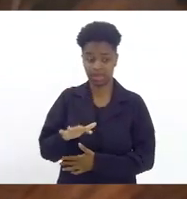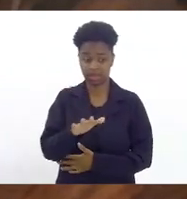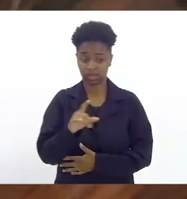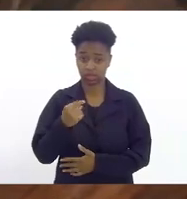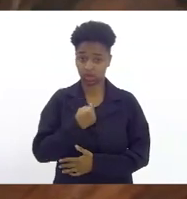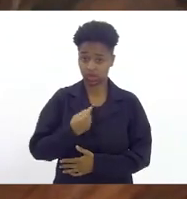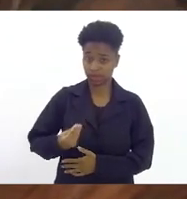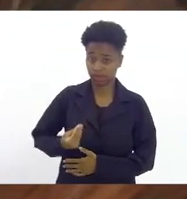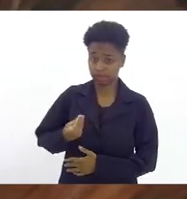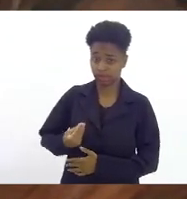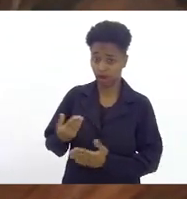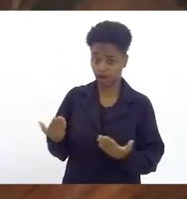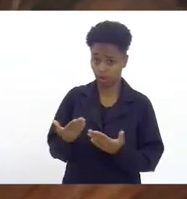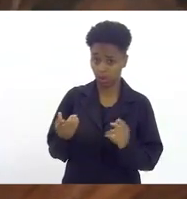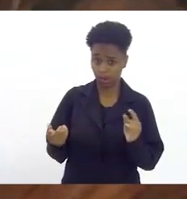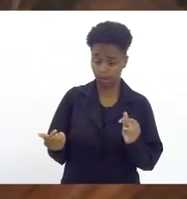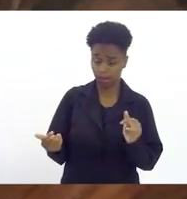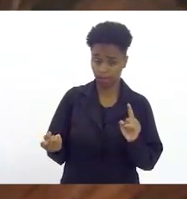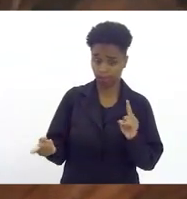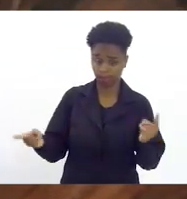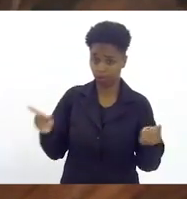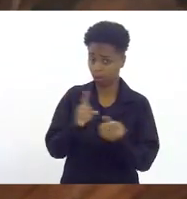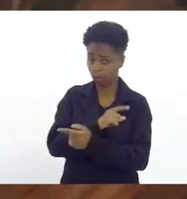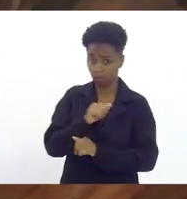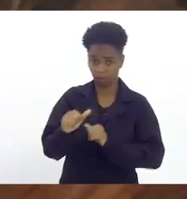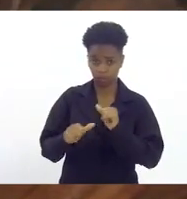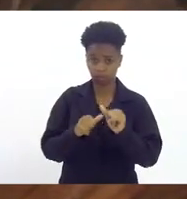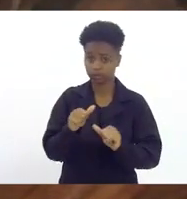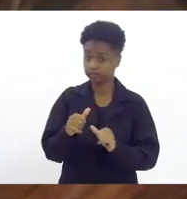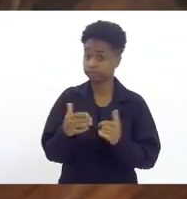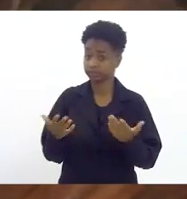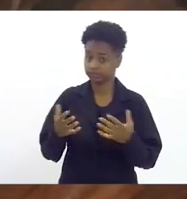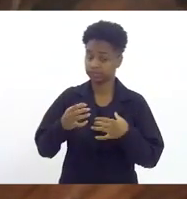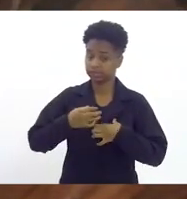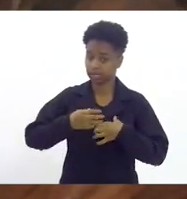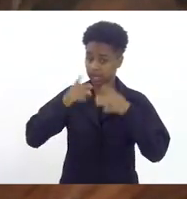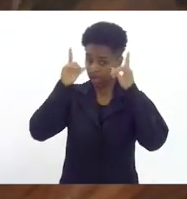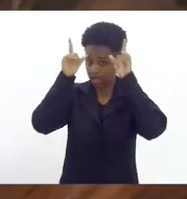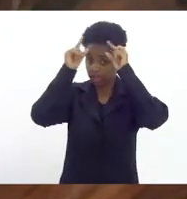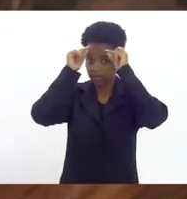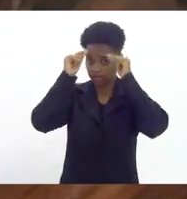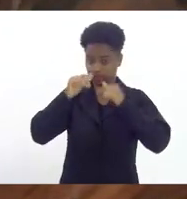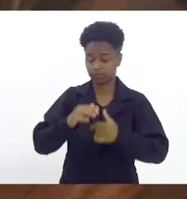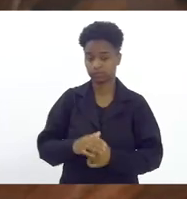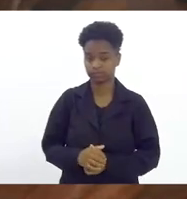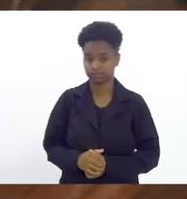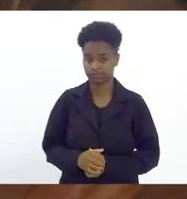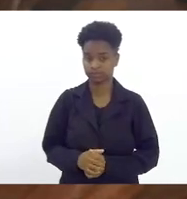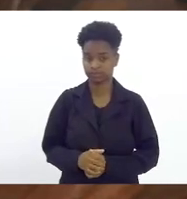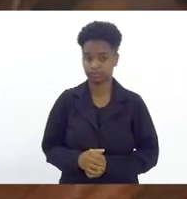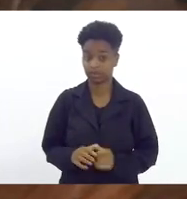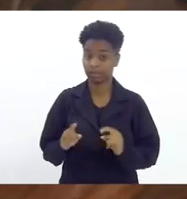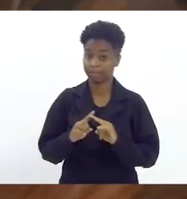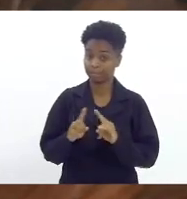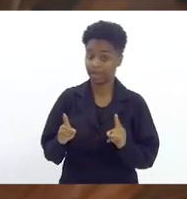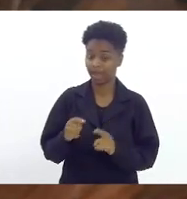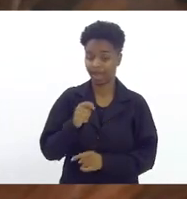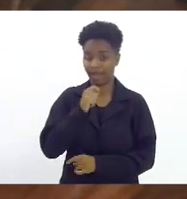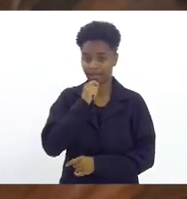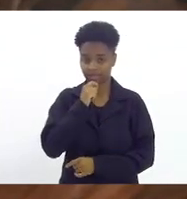está vivendo agora é algo a se dar um alívio dama suspirada mas ainda